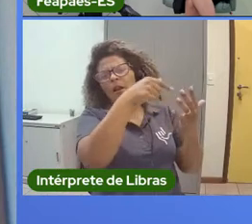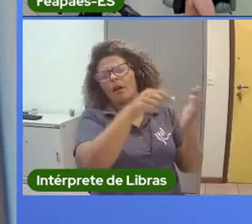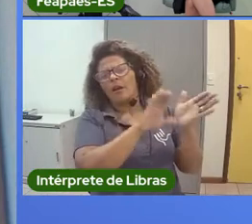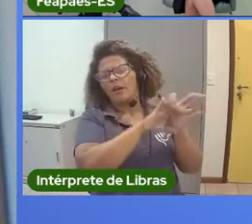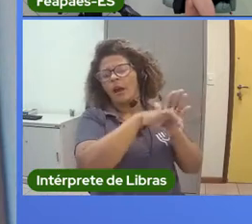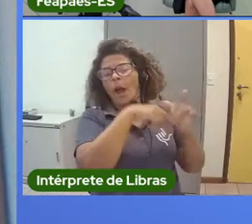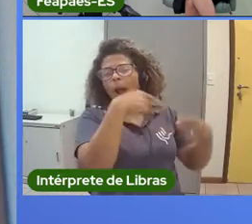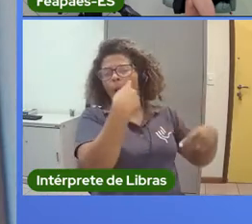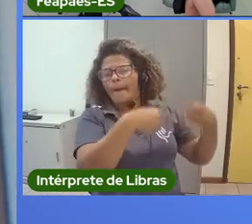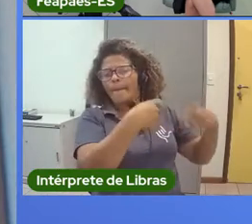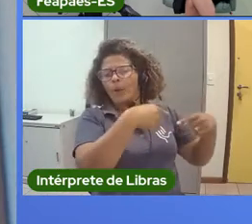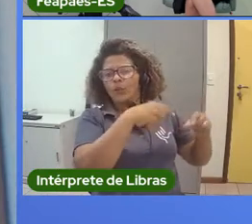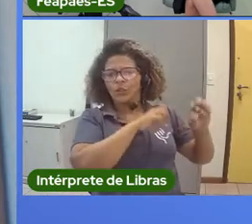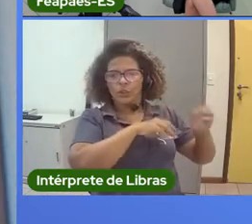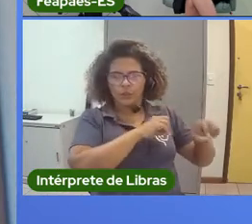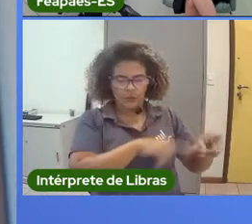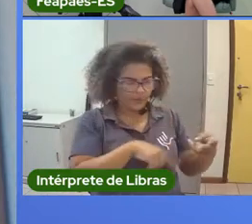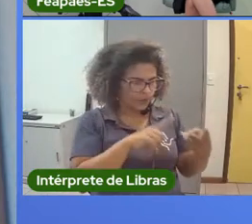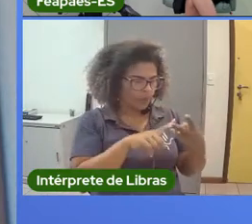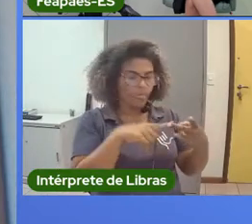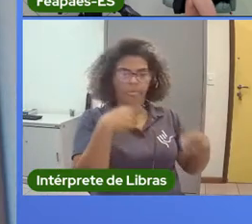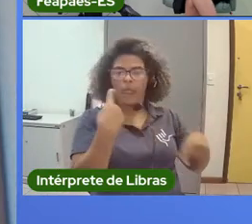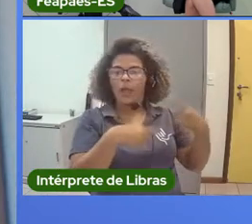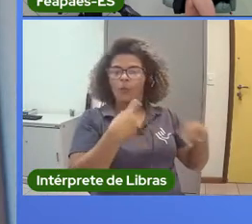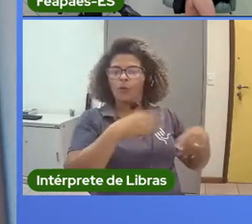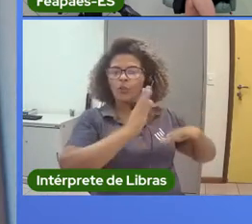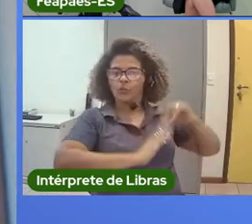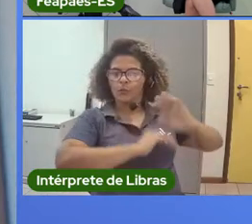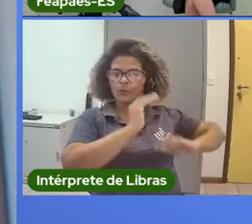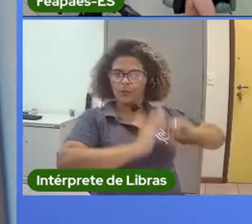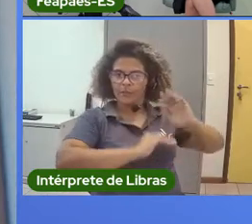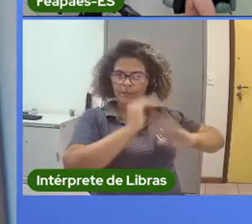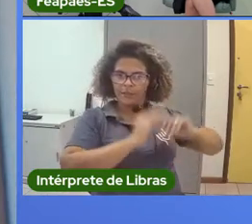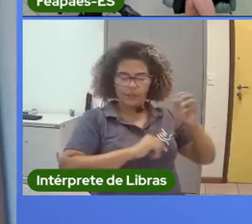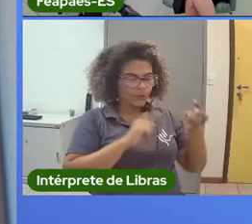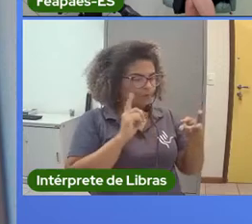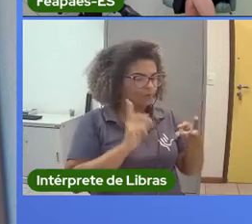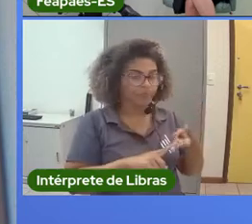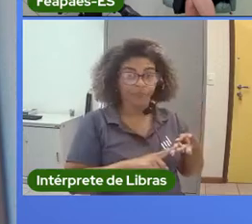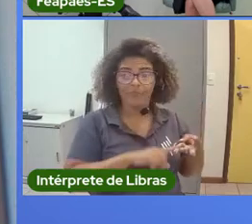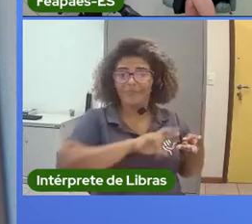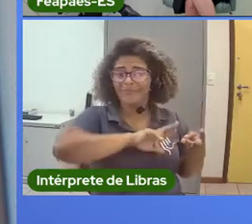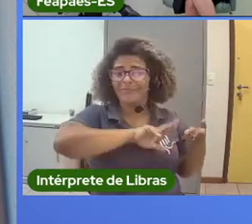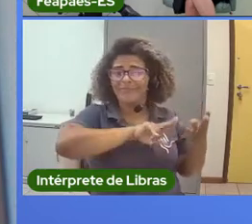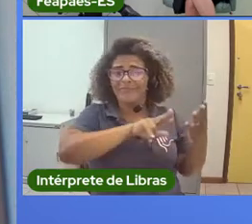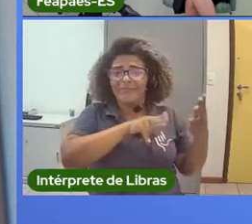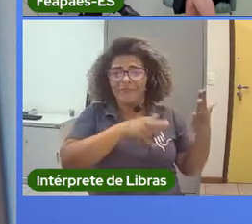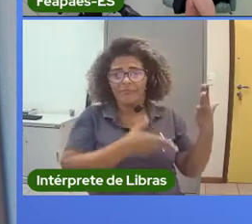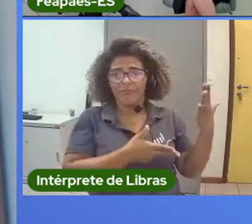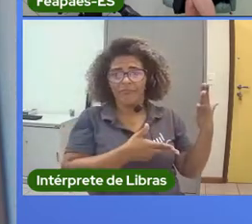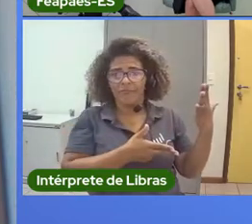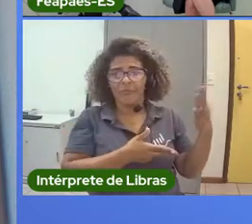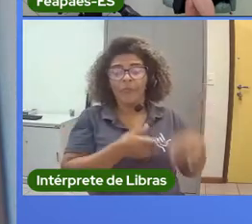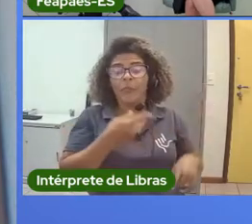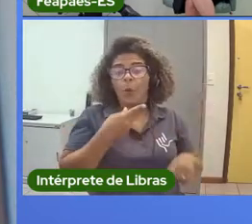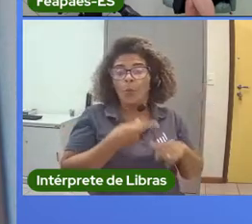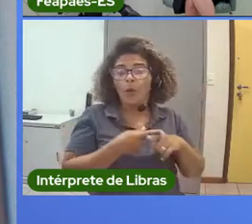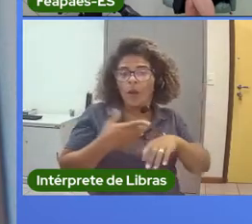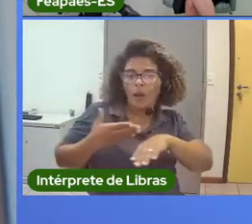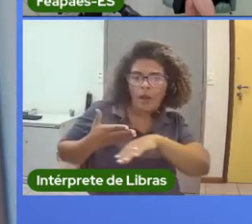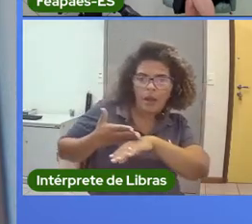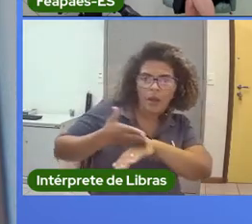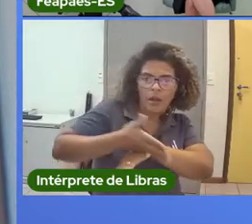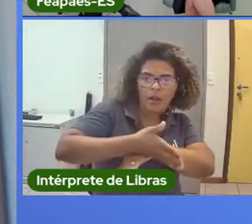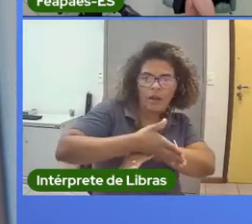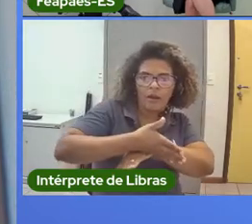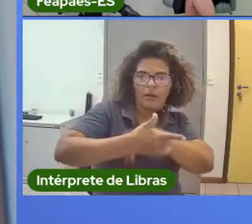políticas públicas de educação, as políticas públicas profissionalizantes, porque a gente não precisa de ter só acesso ao